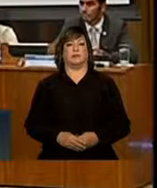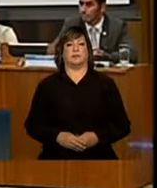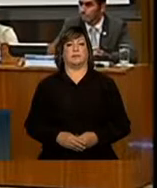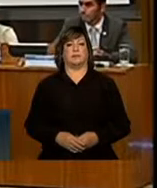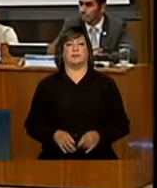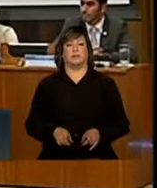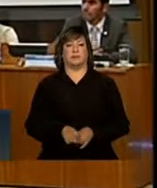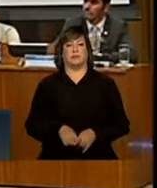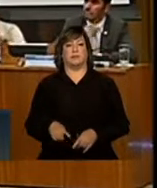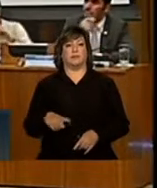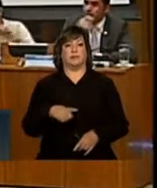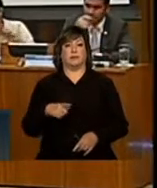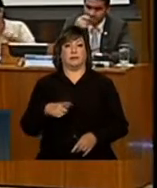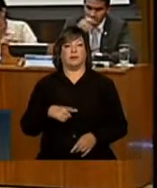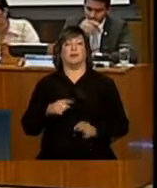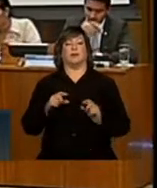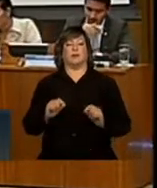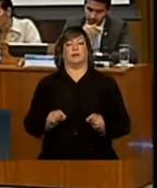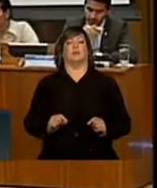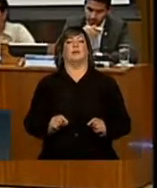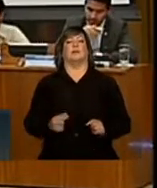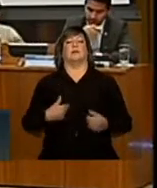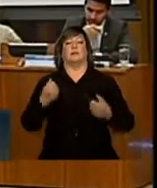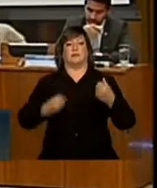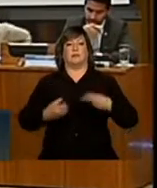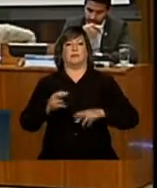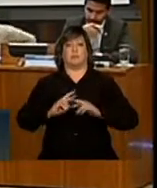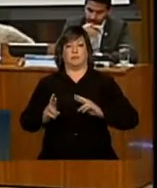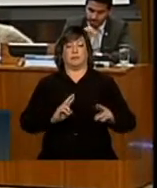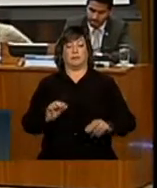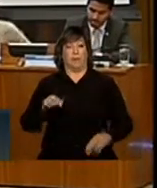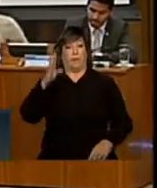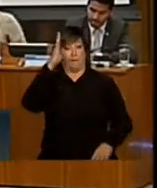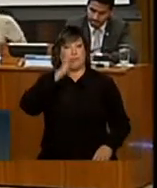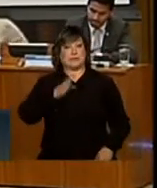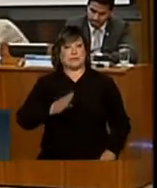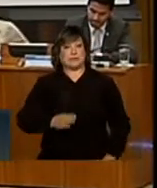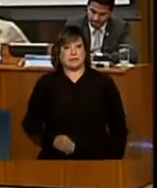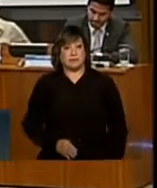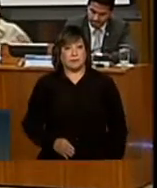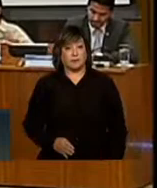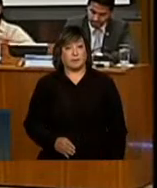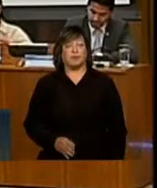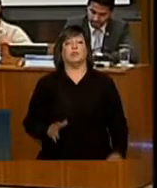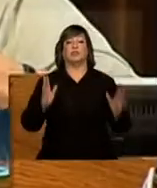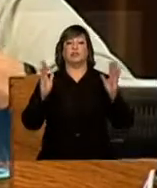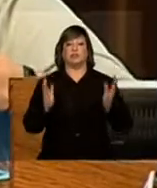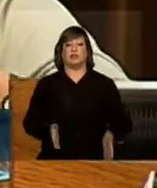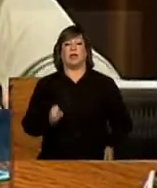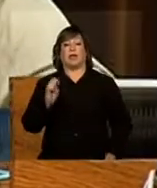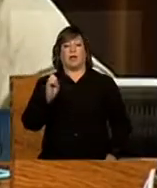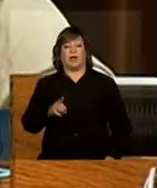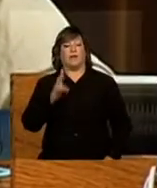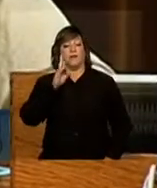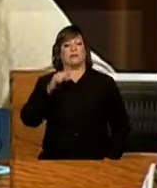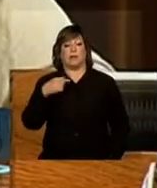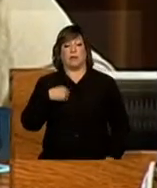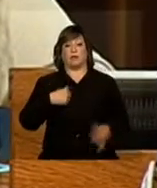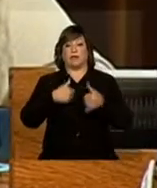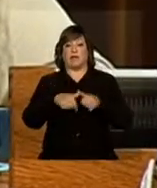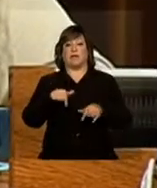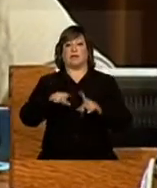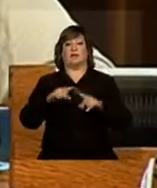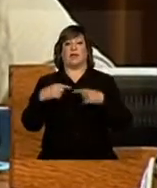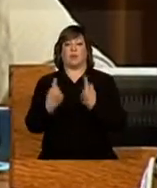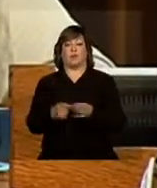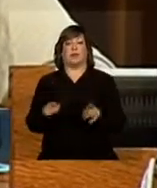Assim que ensinamentos, ok, entendi. O Brasil já é visto, inclusive eu também estava nessa reunião